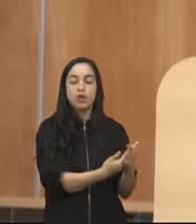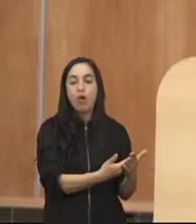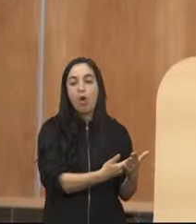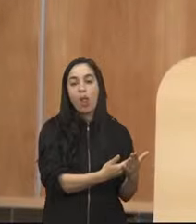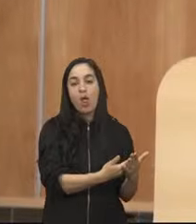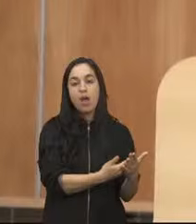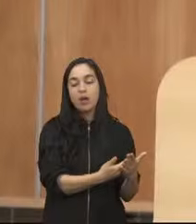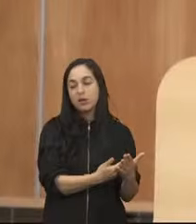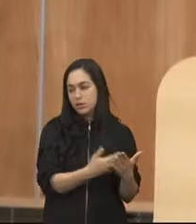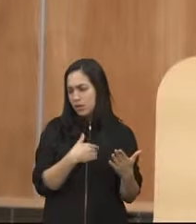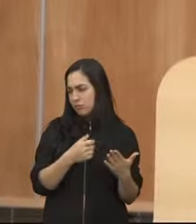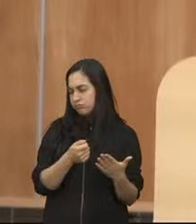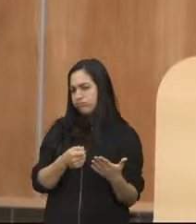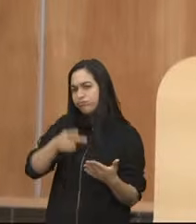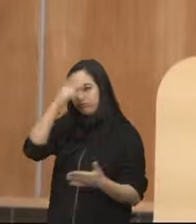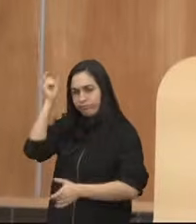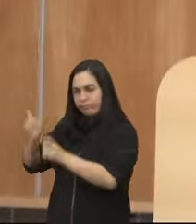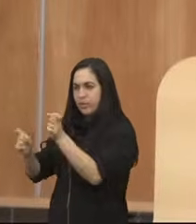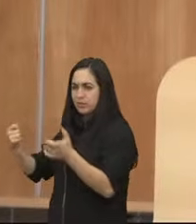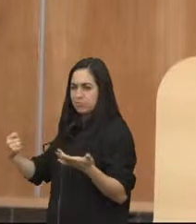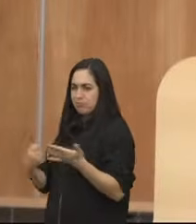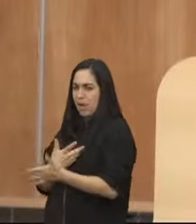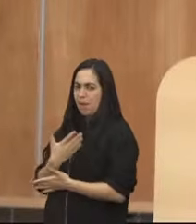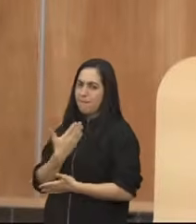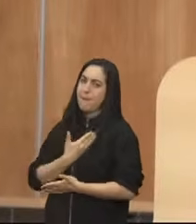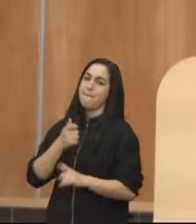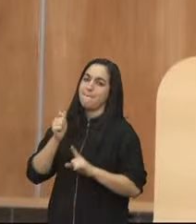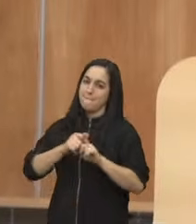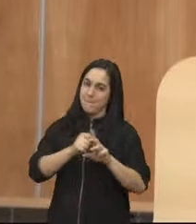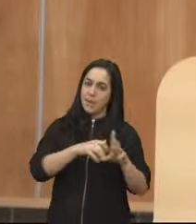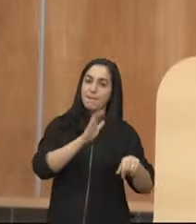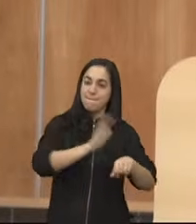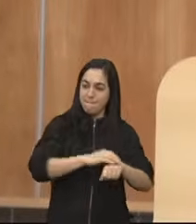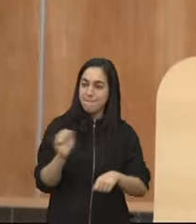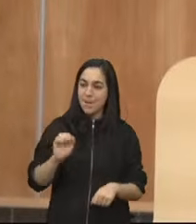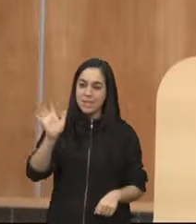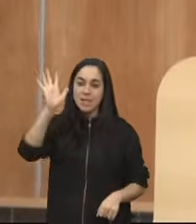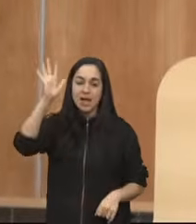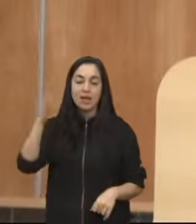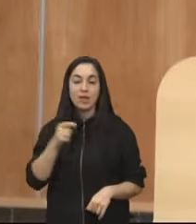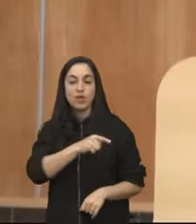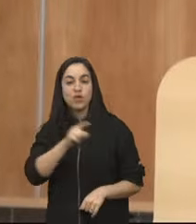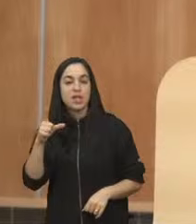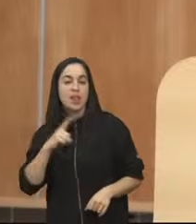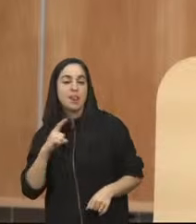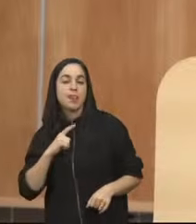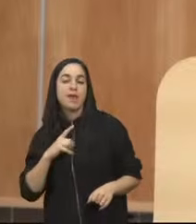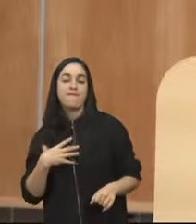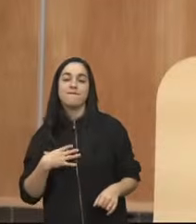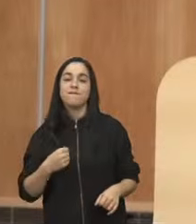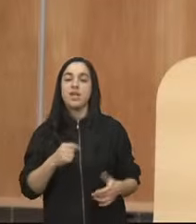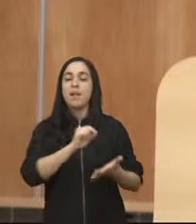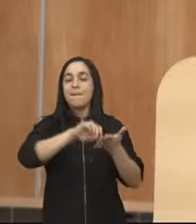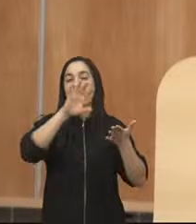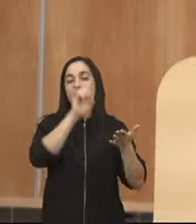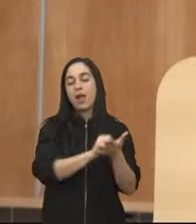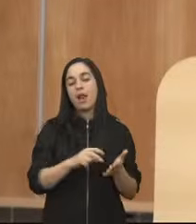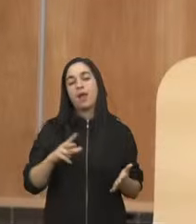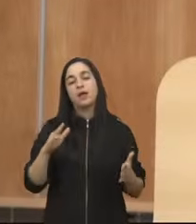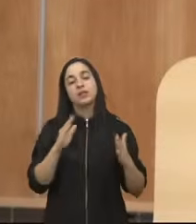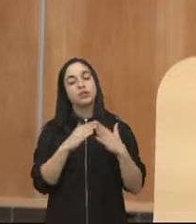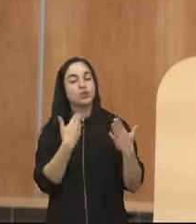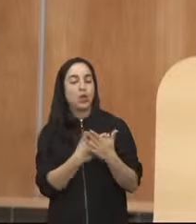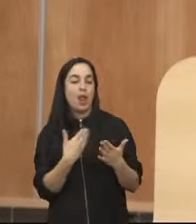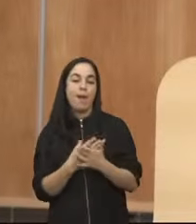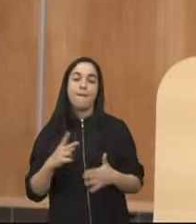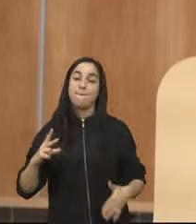vou repassar na mensalidade escolar? Obviamente que vai. Então você que tem filho matriculado na escola, já se prepare, que